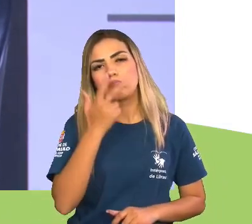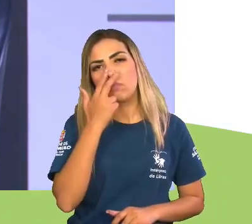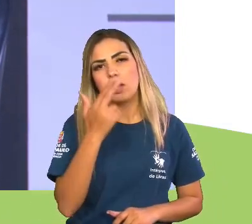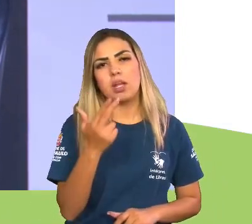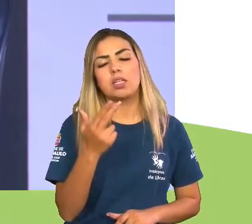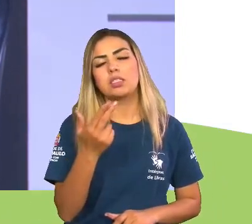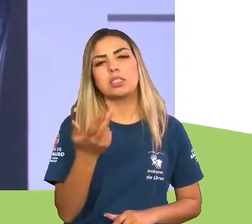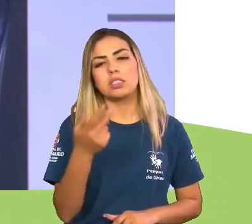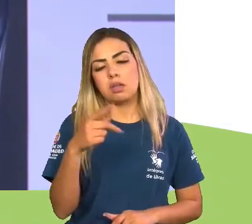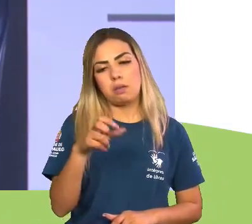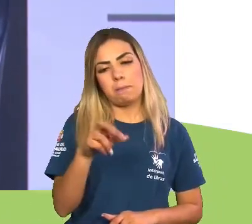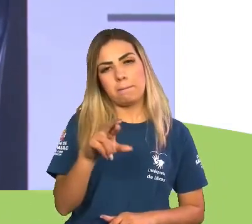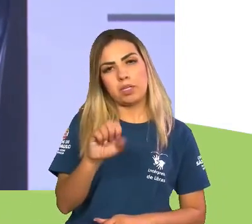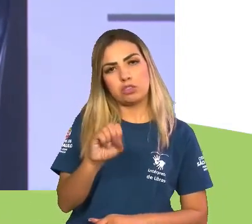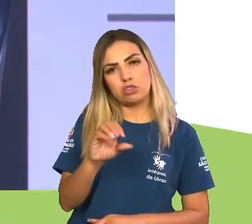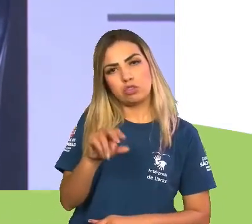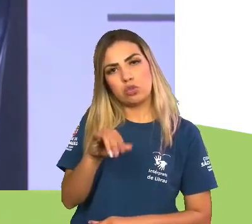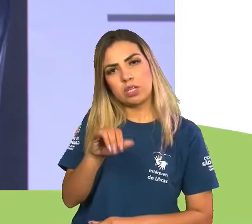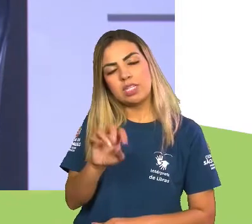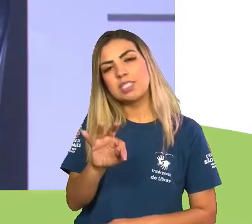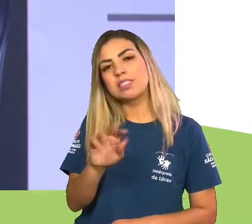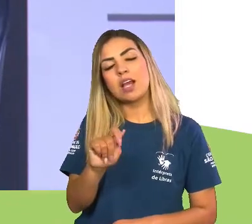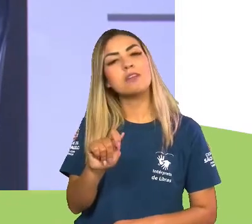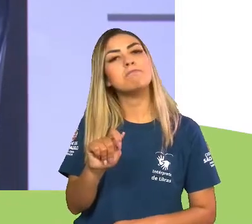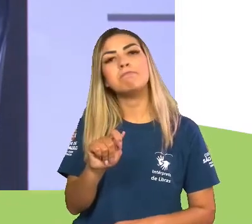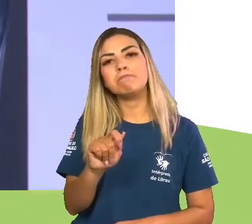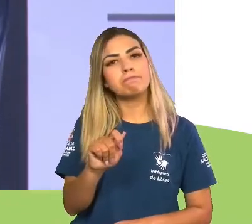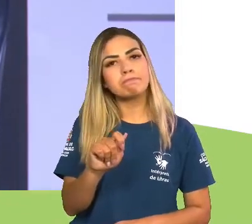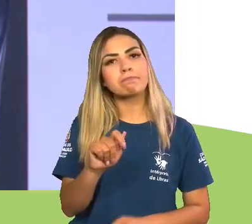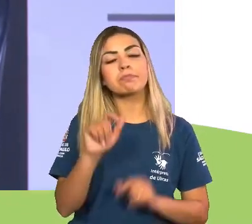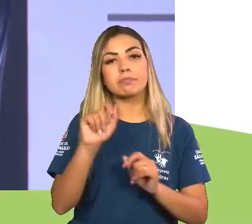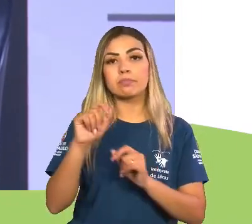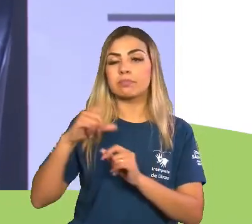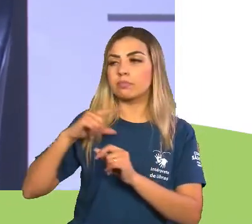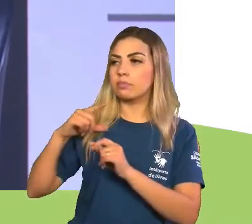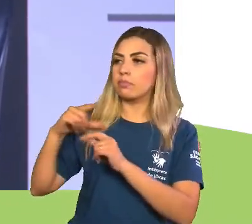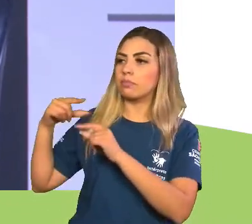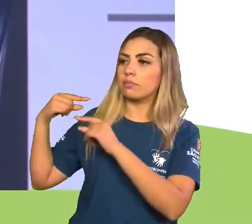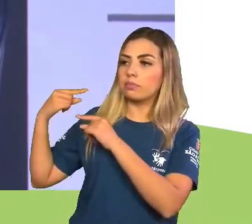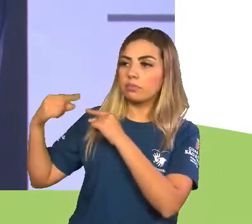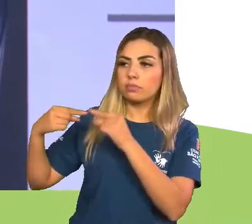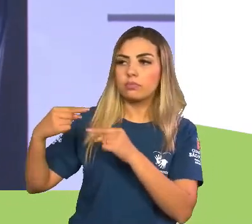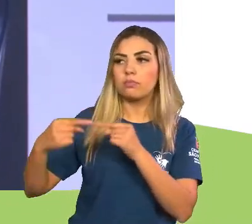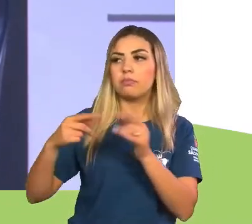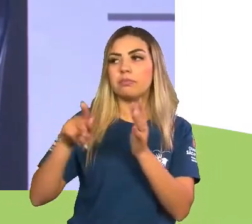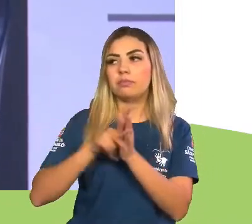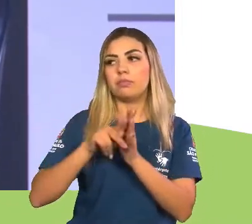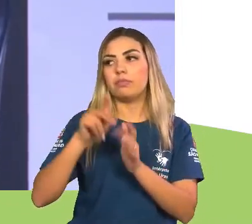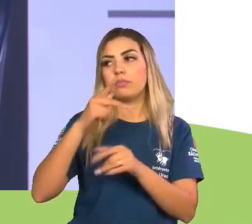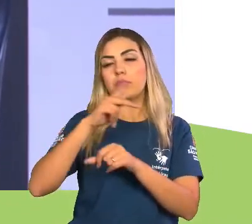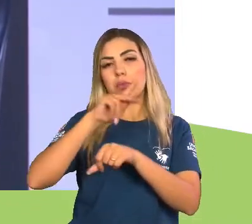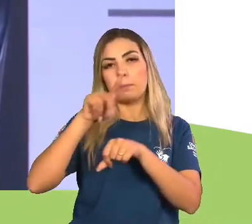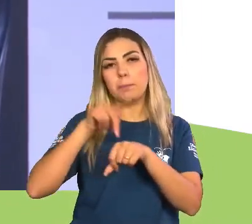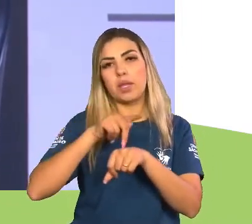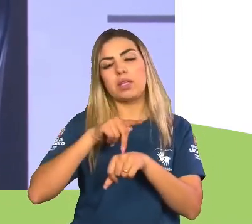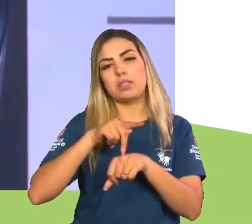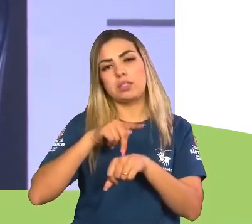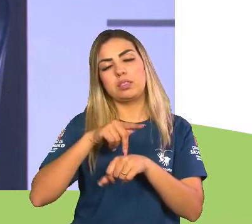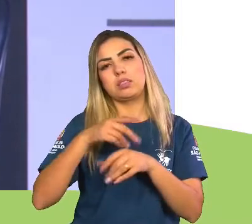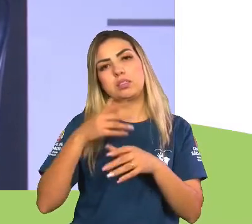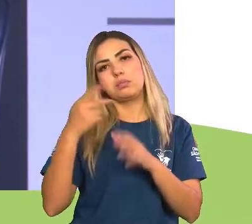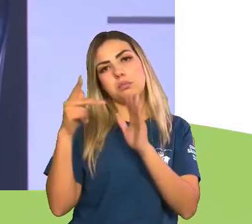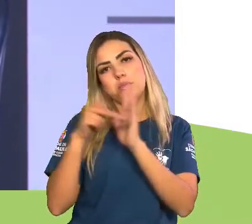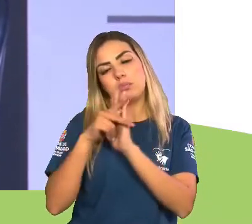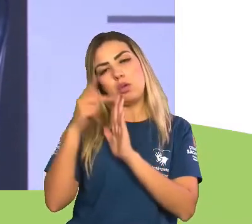ele traz a manutenção, né, ancestral, assim, do seu país ou do seu continente. Então, eu tenho